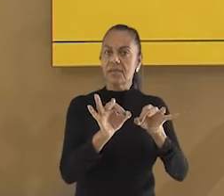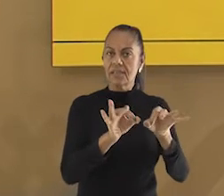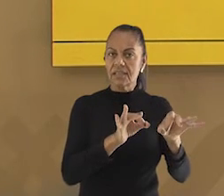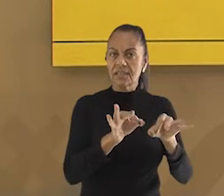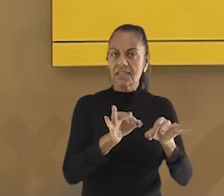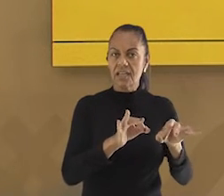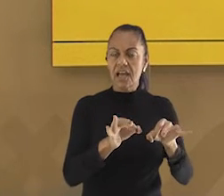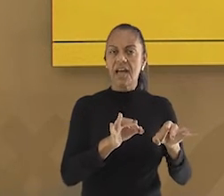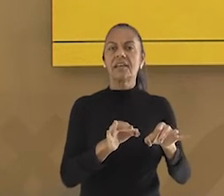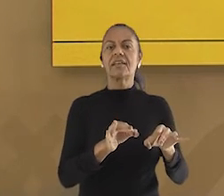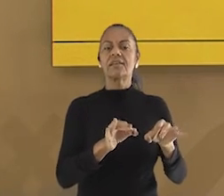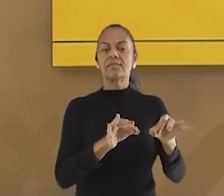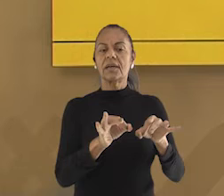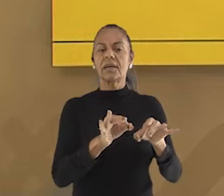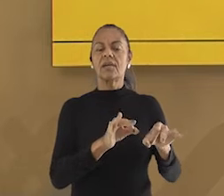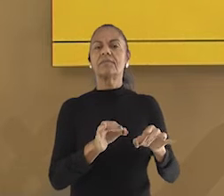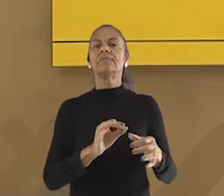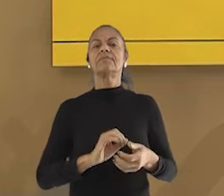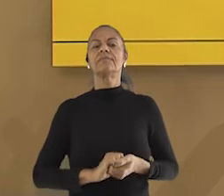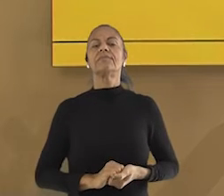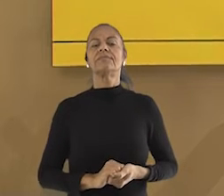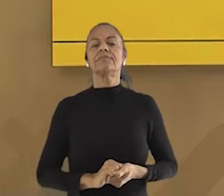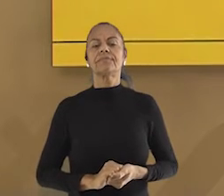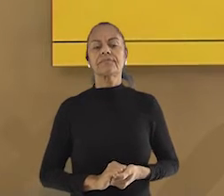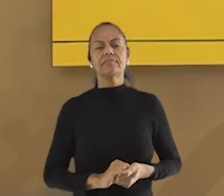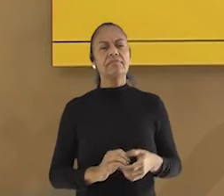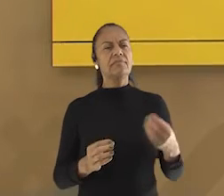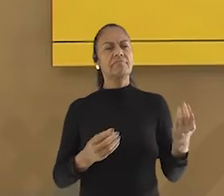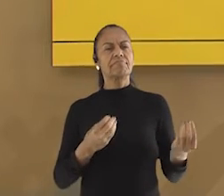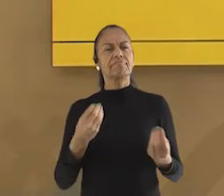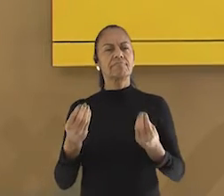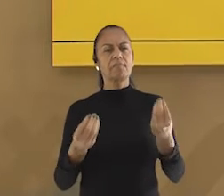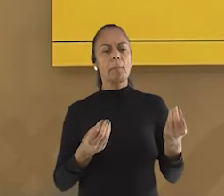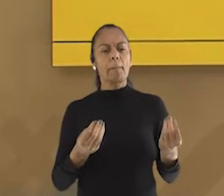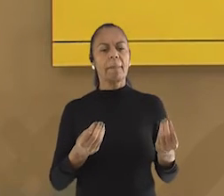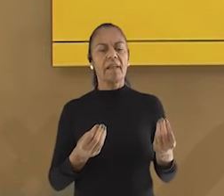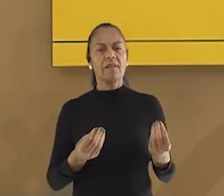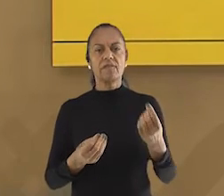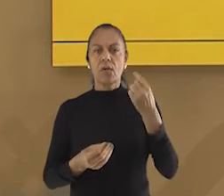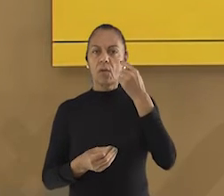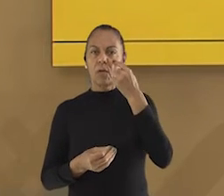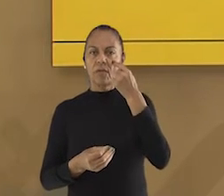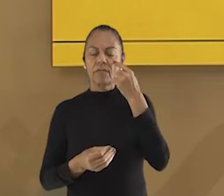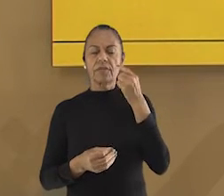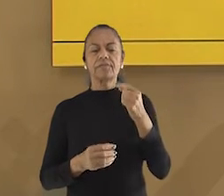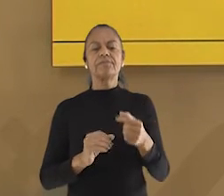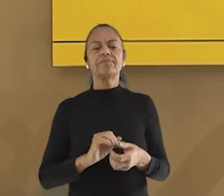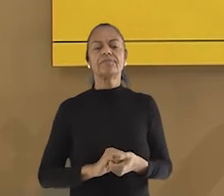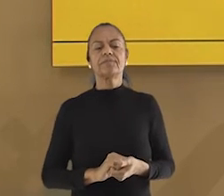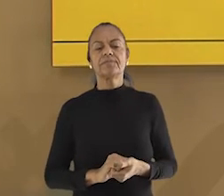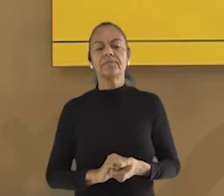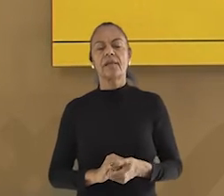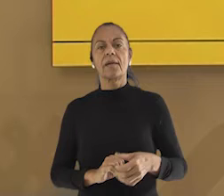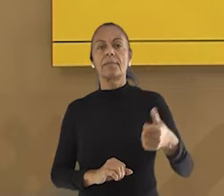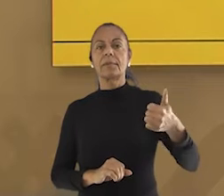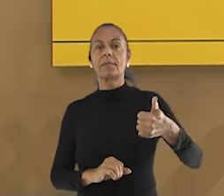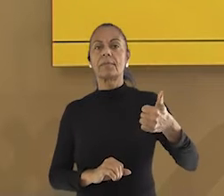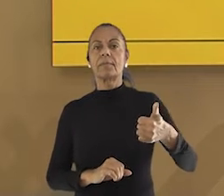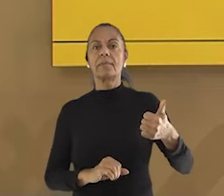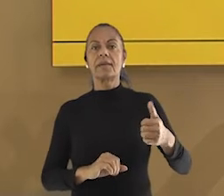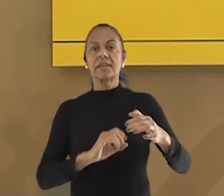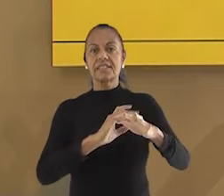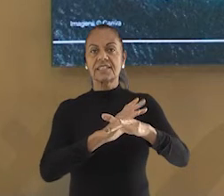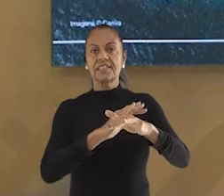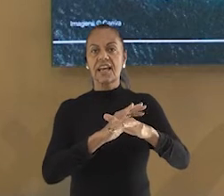se fala em cidade planejada, estamos falando de cidades que foram projetadas para algo. Como assim? Vamos